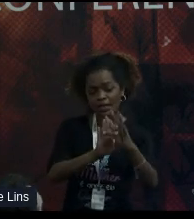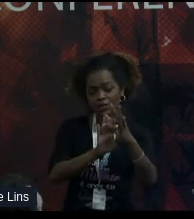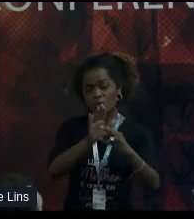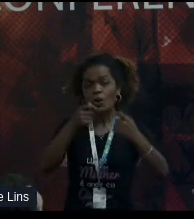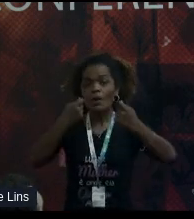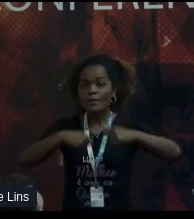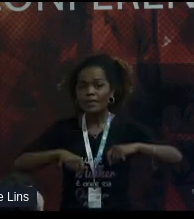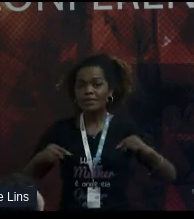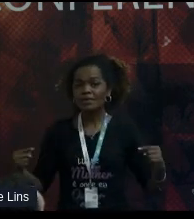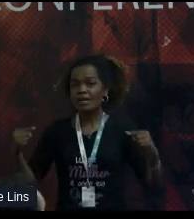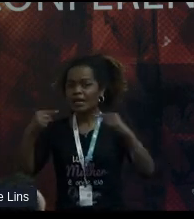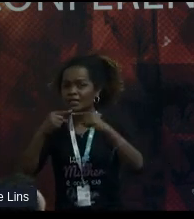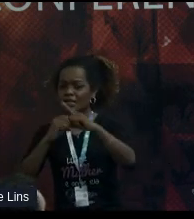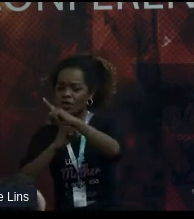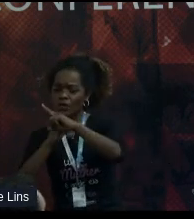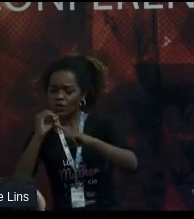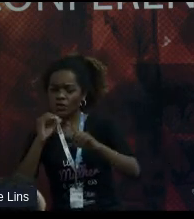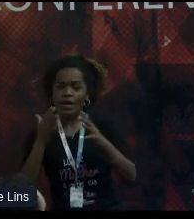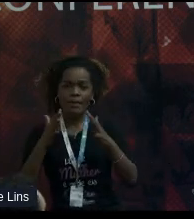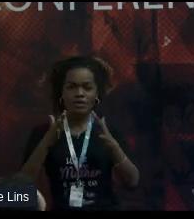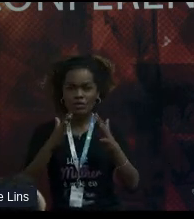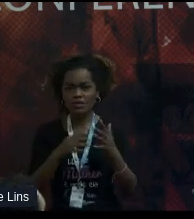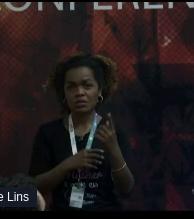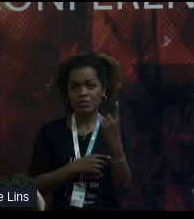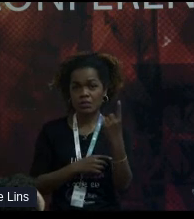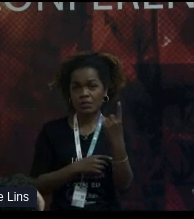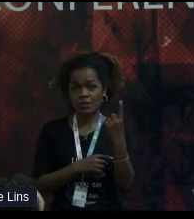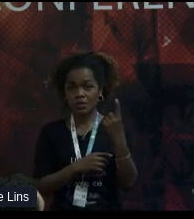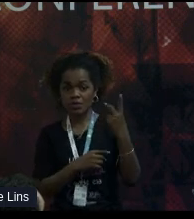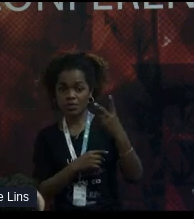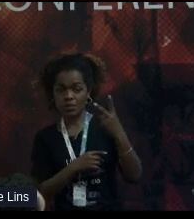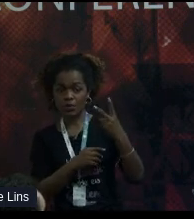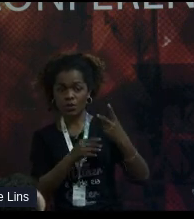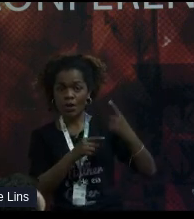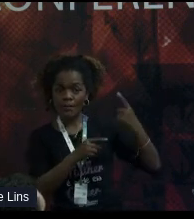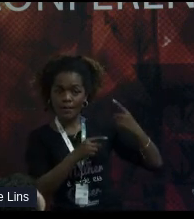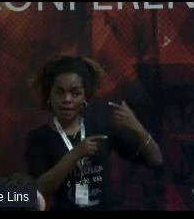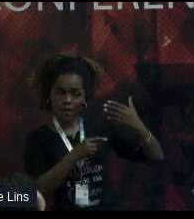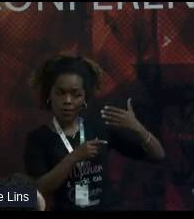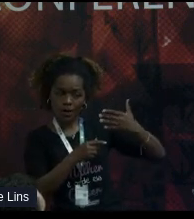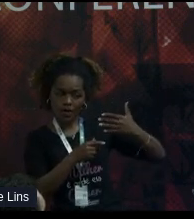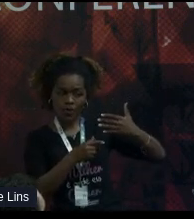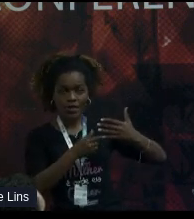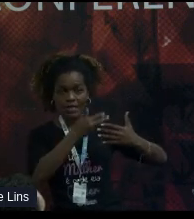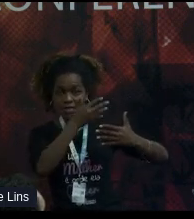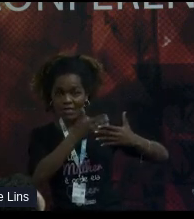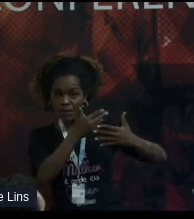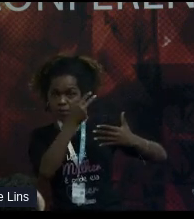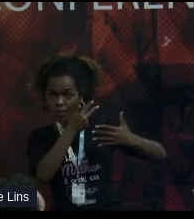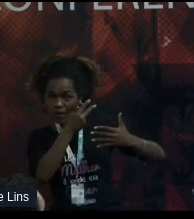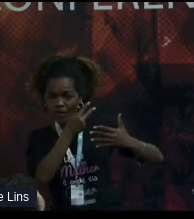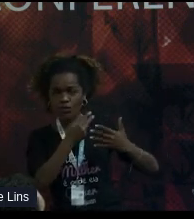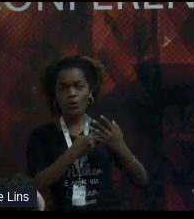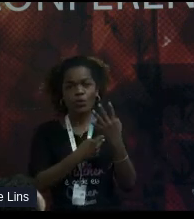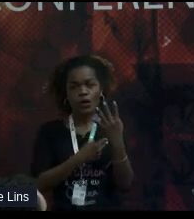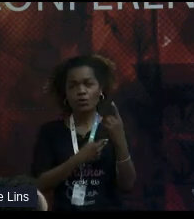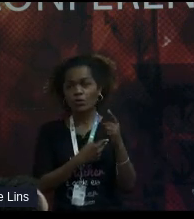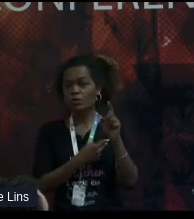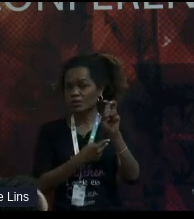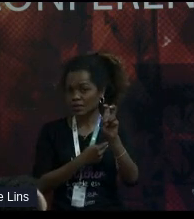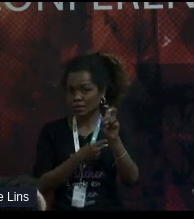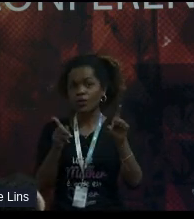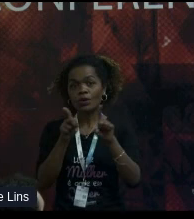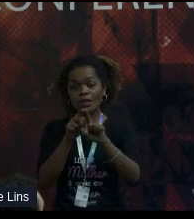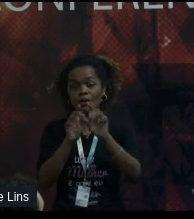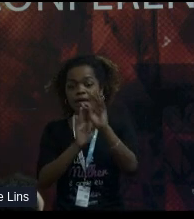de contraste entre primeiro e segundo plano de ao menos 4:5:1. E textos em